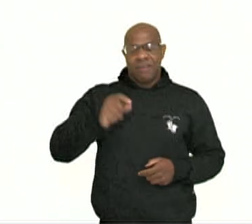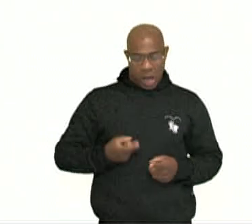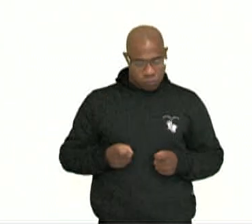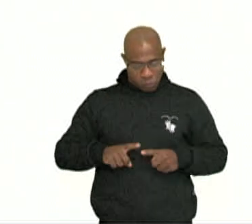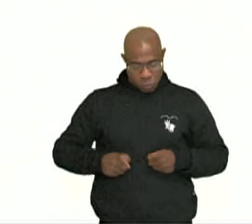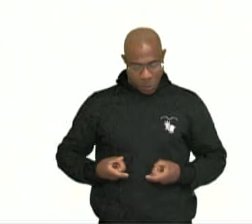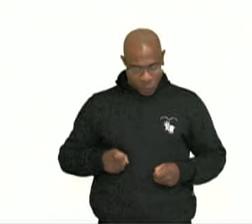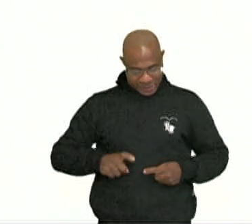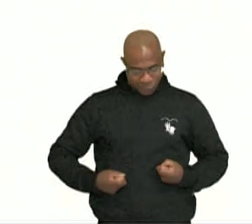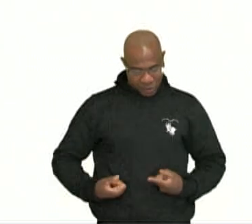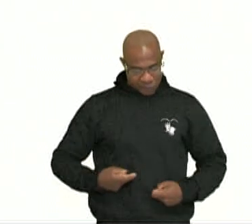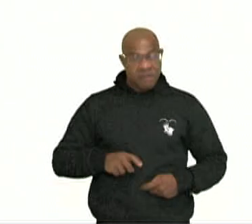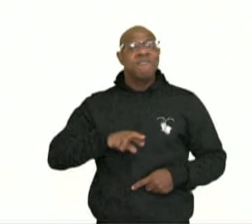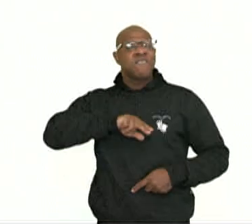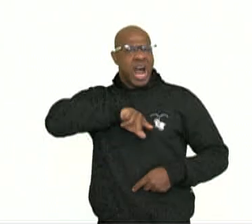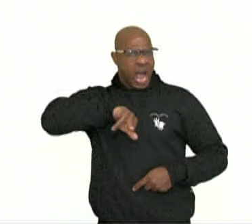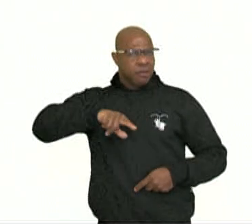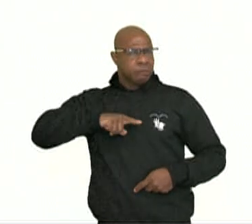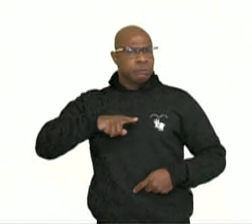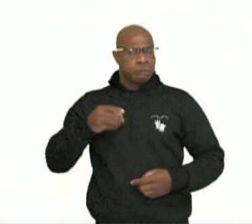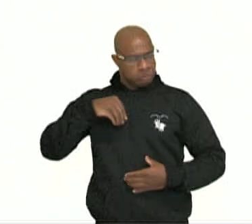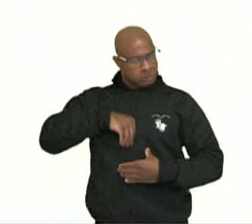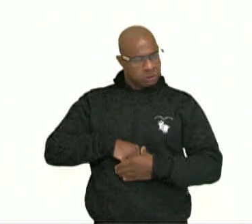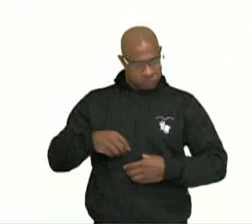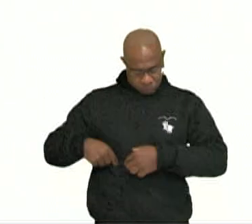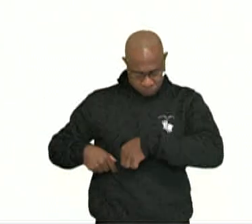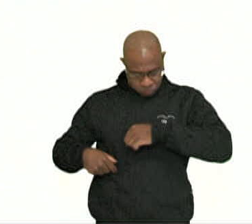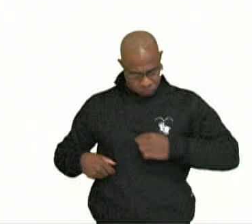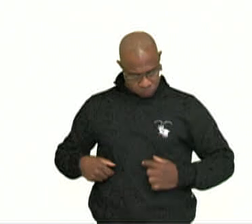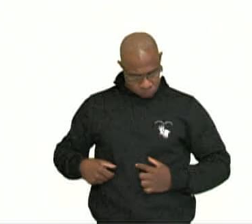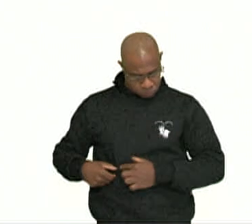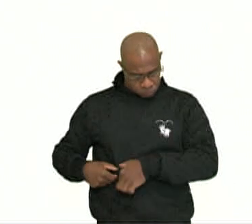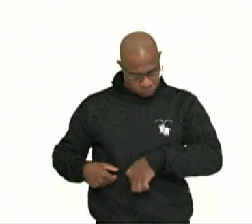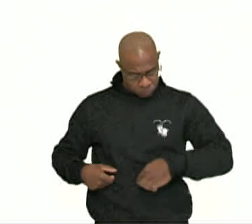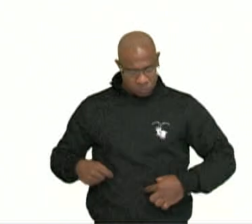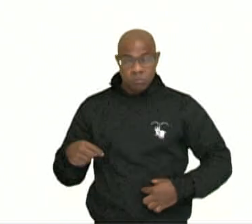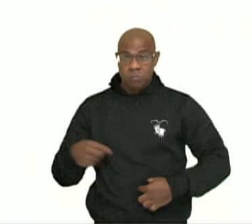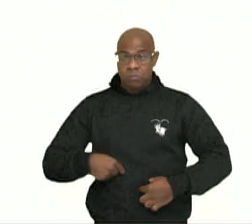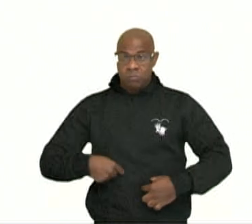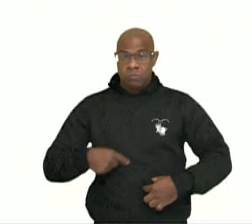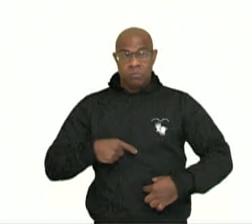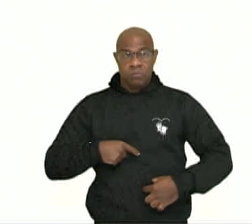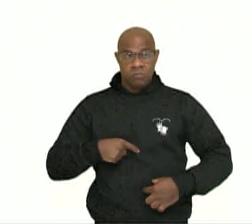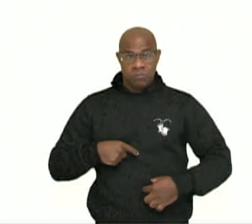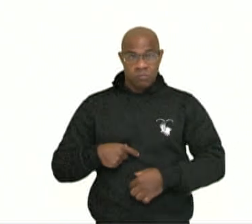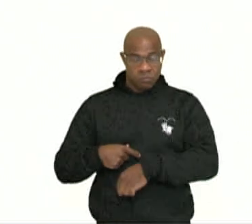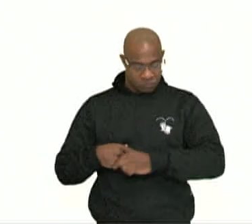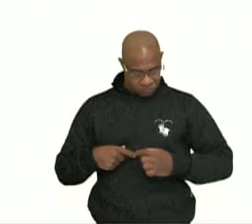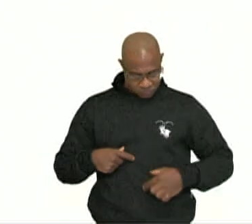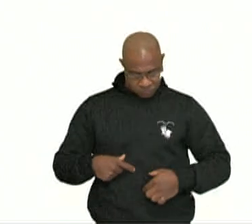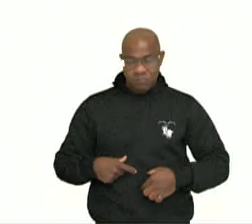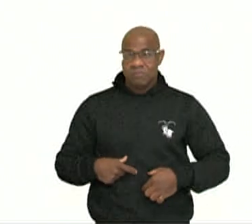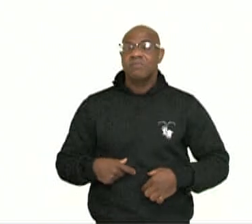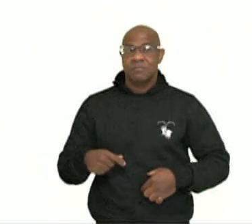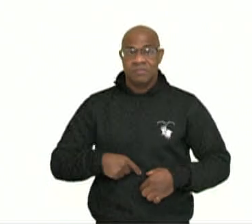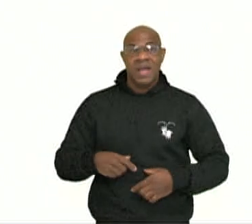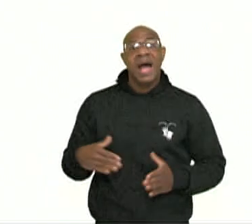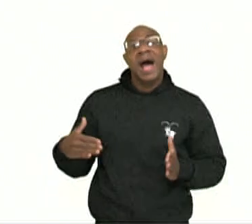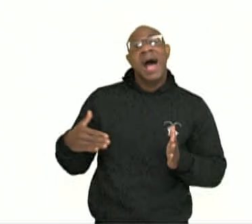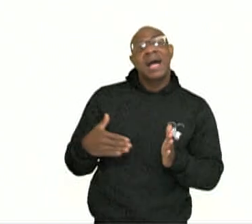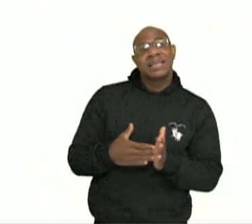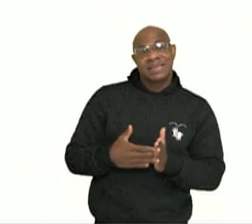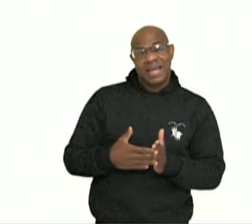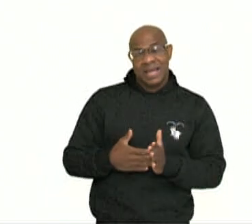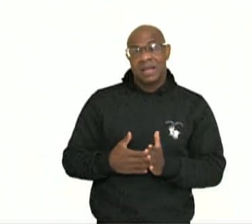sendo liberadas no intestino delgado e vai passar, vai atravessar pela mucosa até chegar no